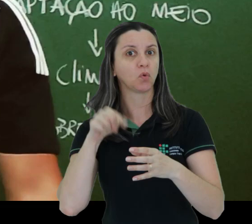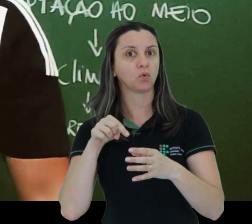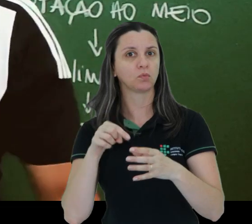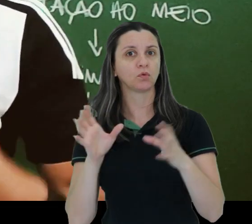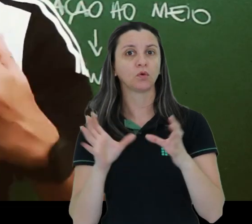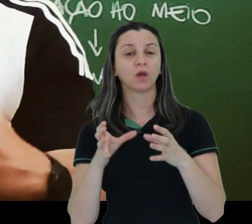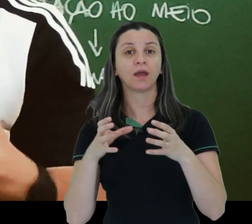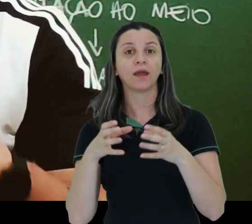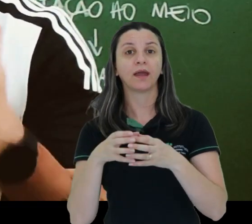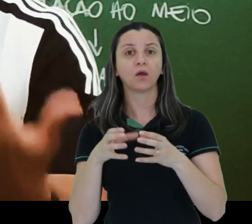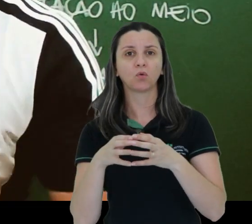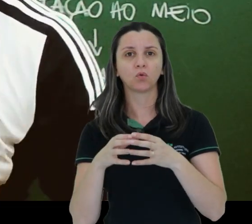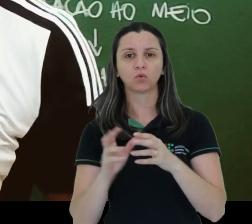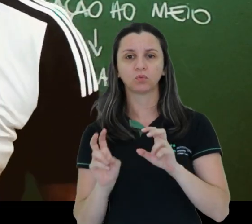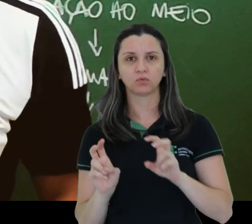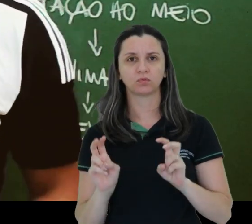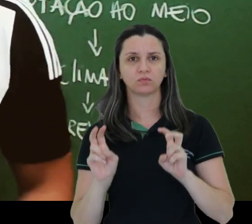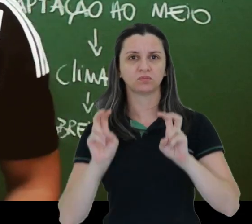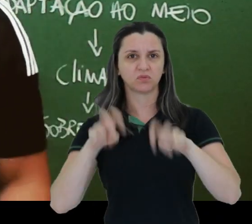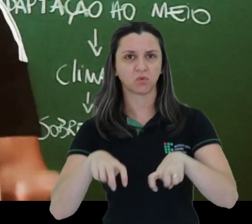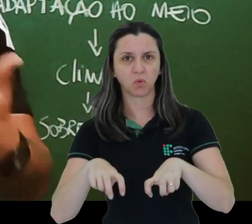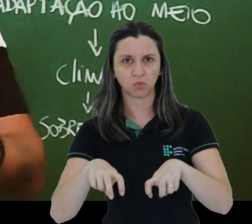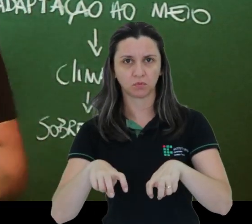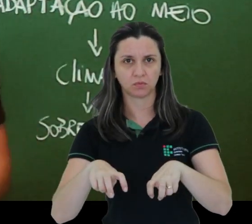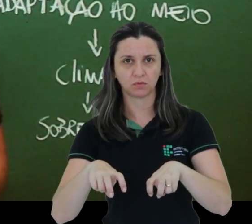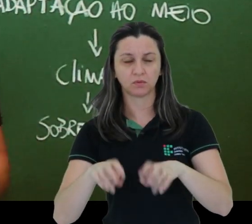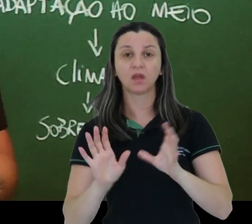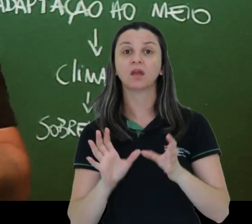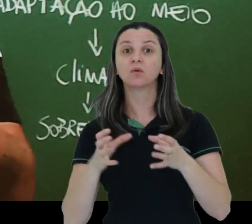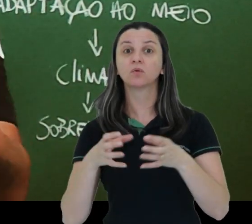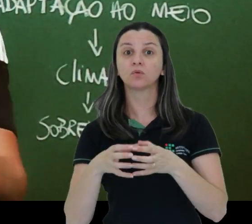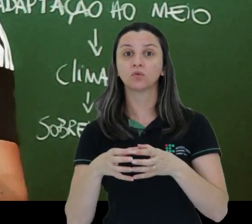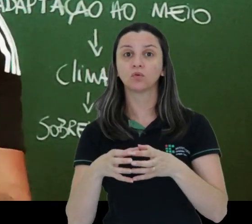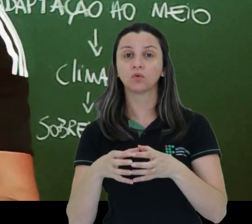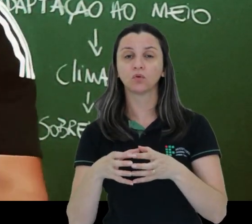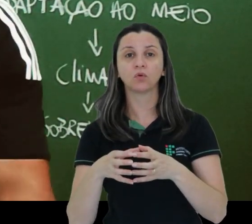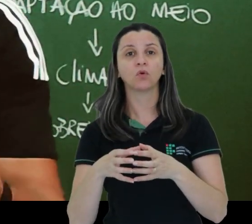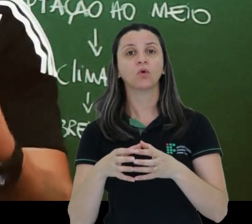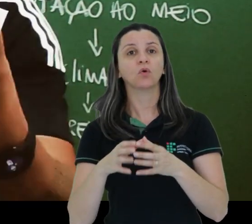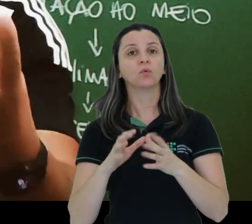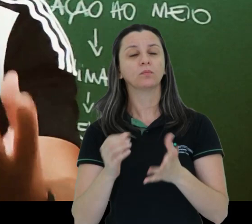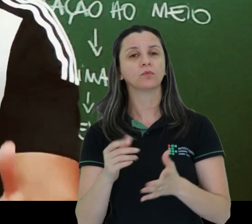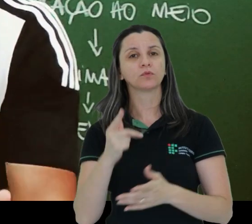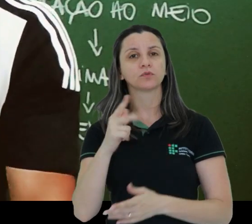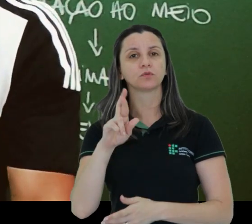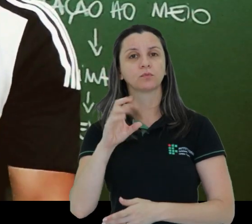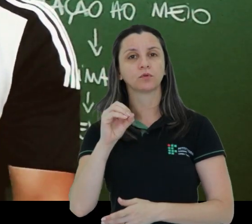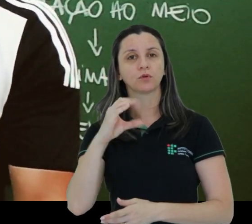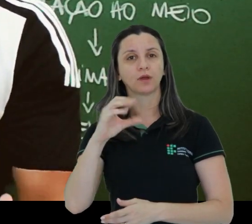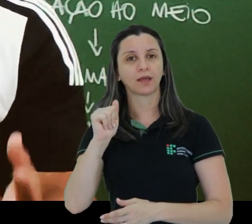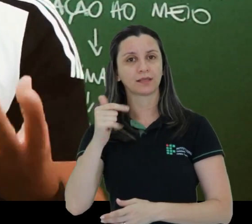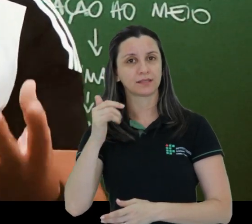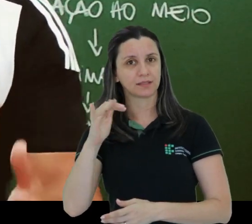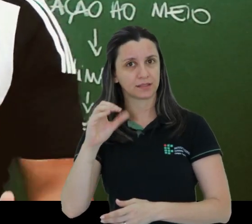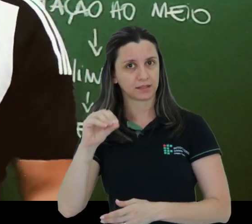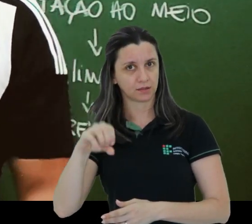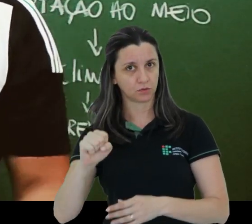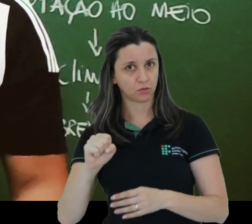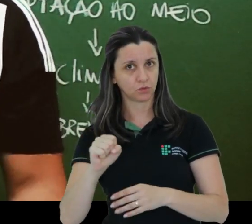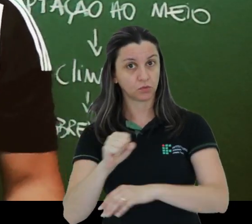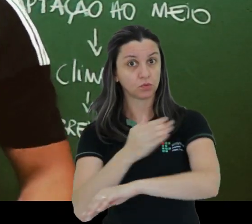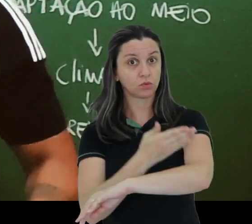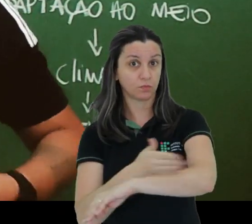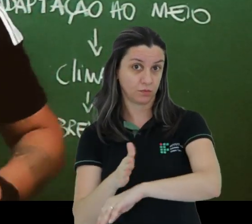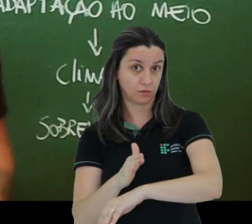que era esse? O grupo dos colonizadores. Que grupo que era esse? O grupo dos caucasianos, dos